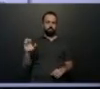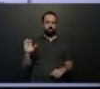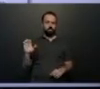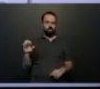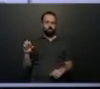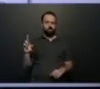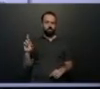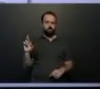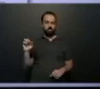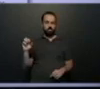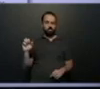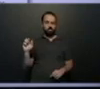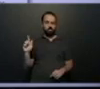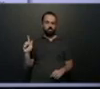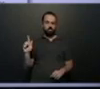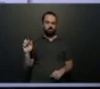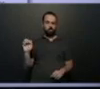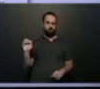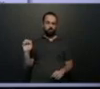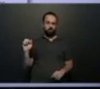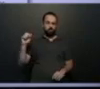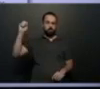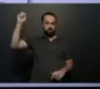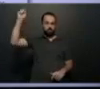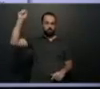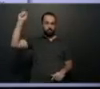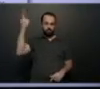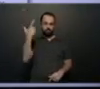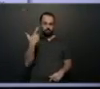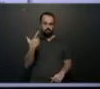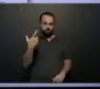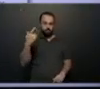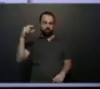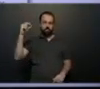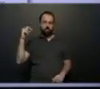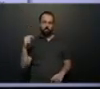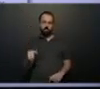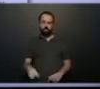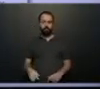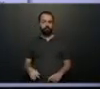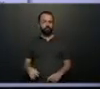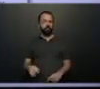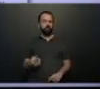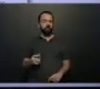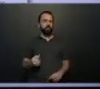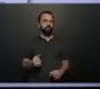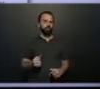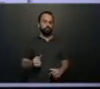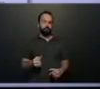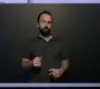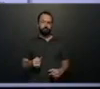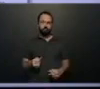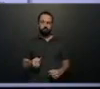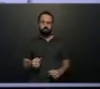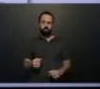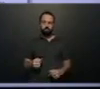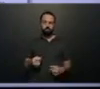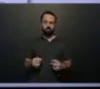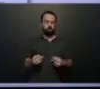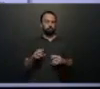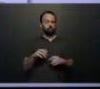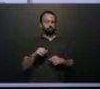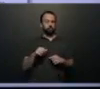Existem produtos, né, materiais que conseguem transformar essa energia solar diretamente em energia